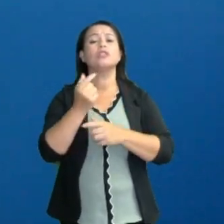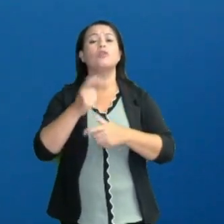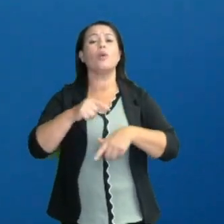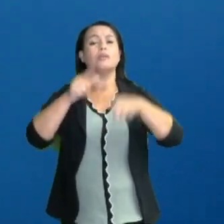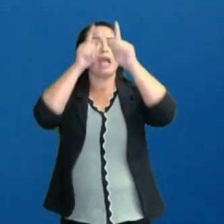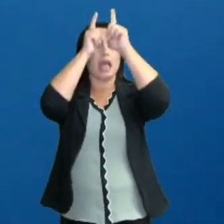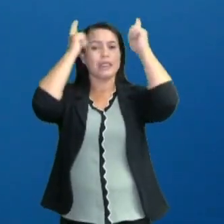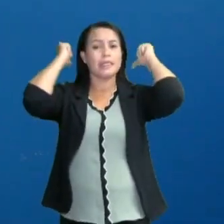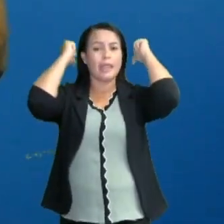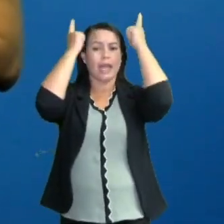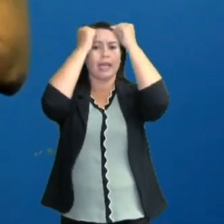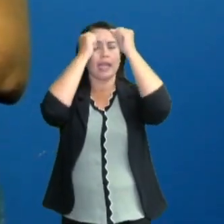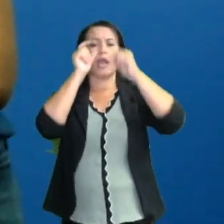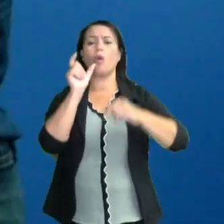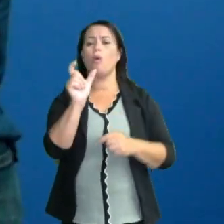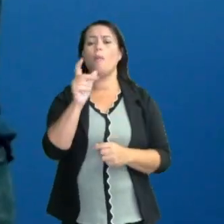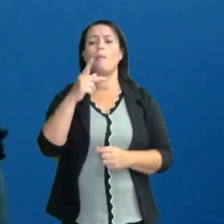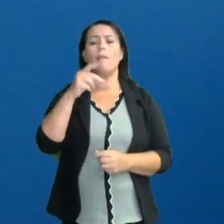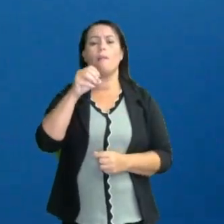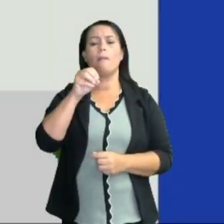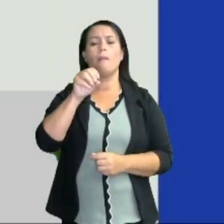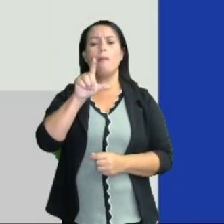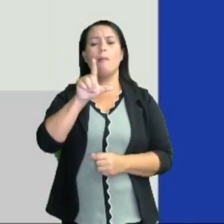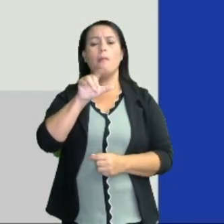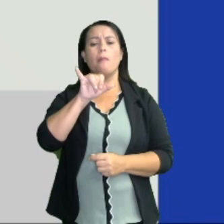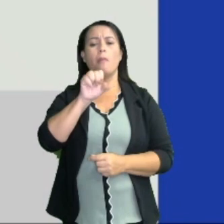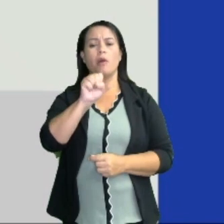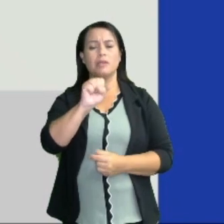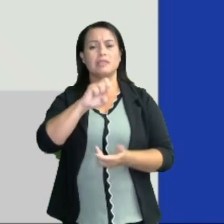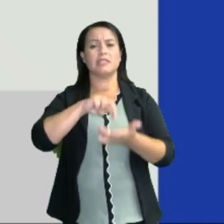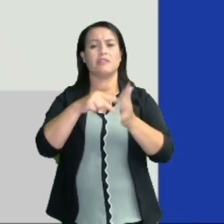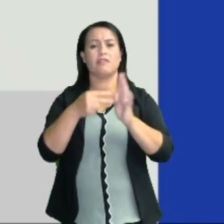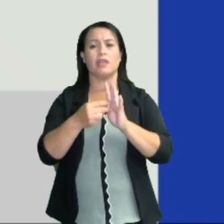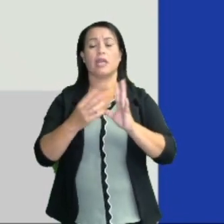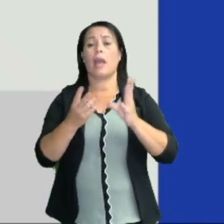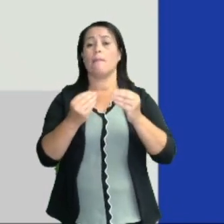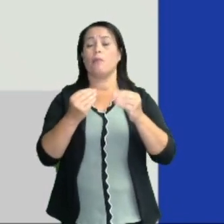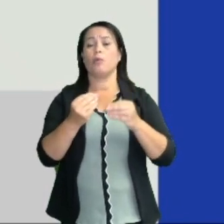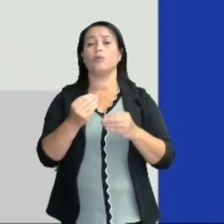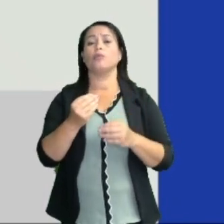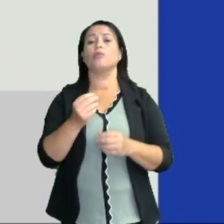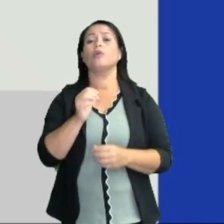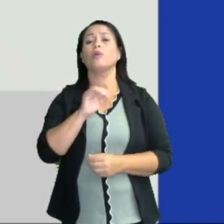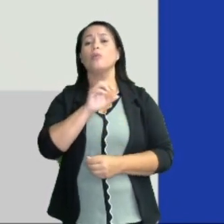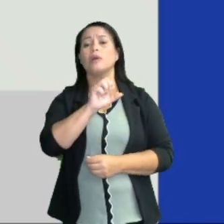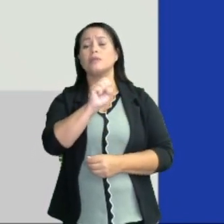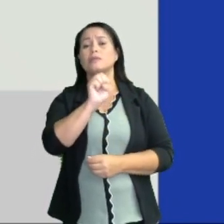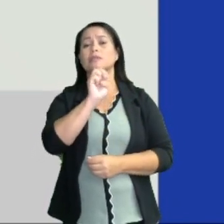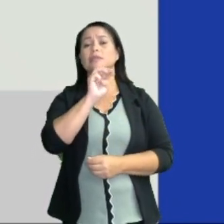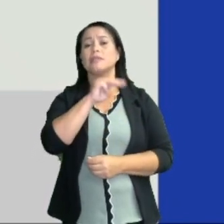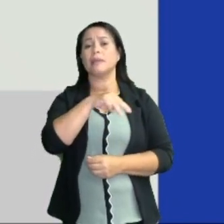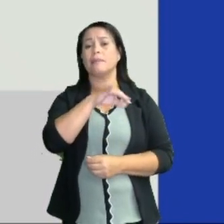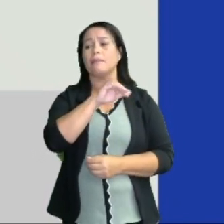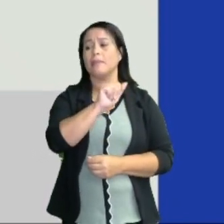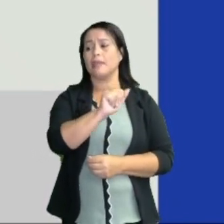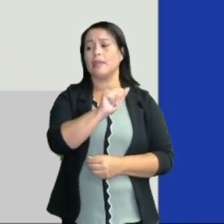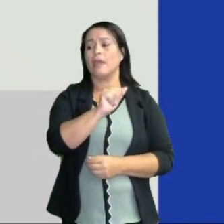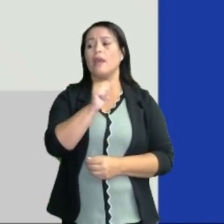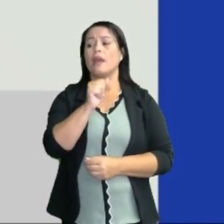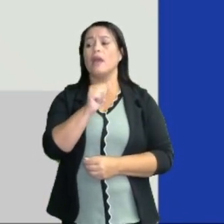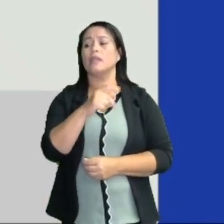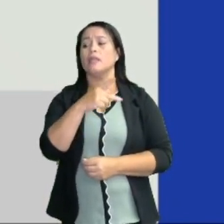polissinos, polis, muito, muitos, enquanto sema é significados.